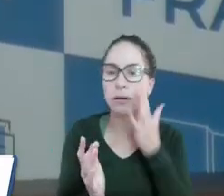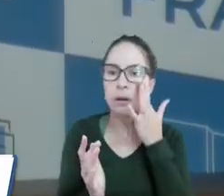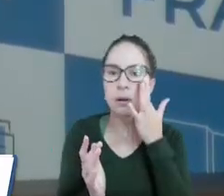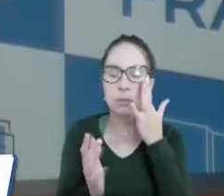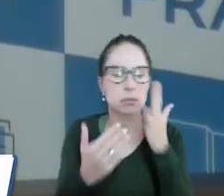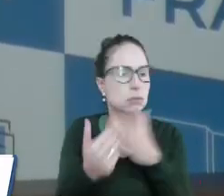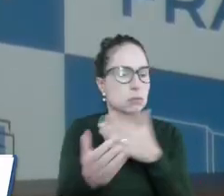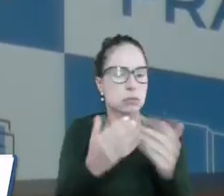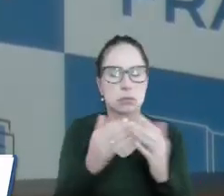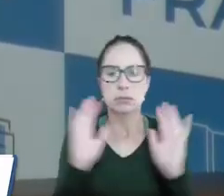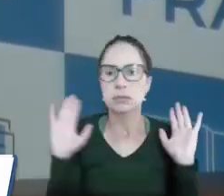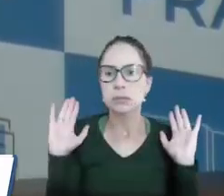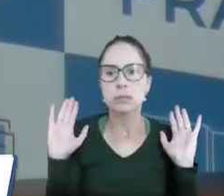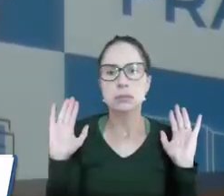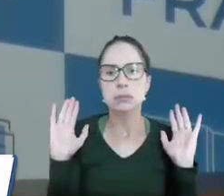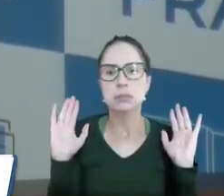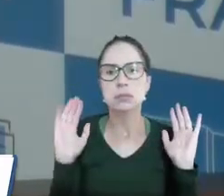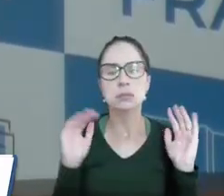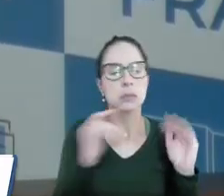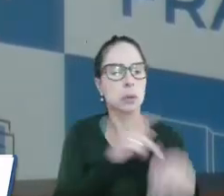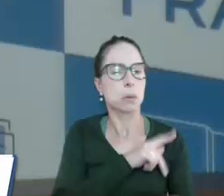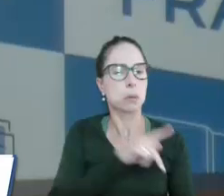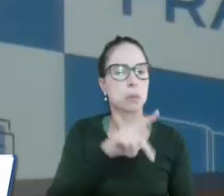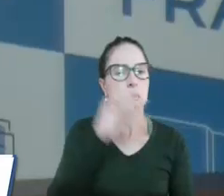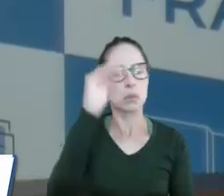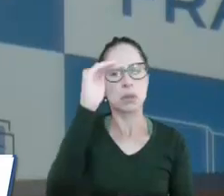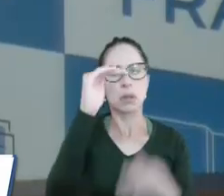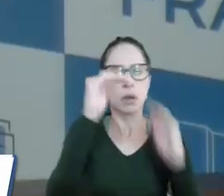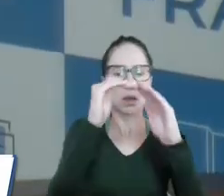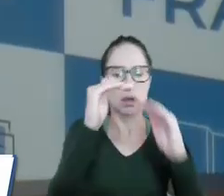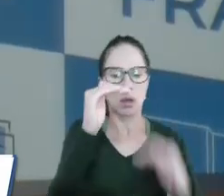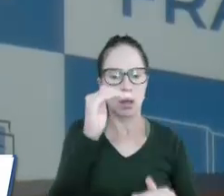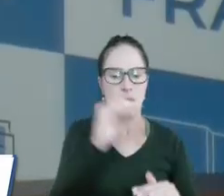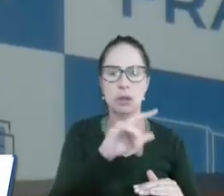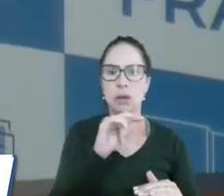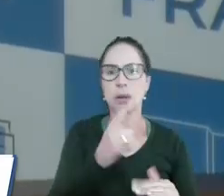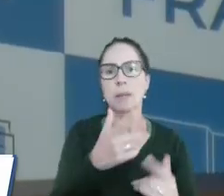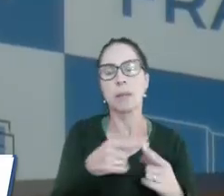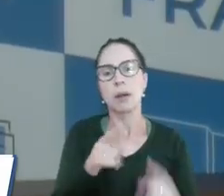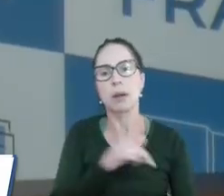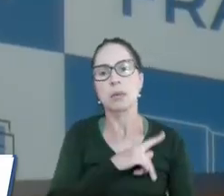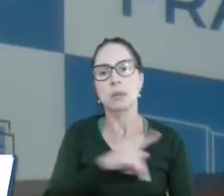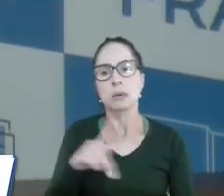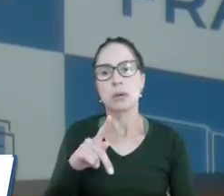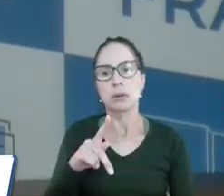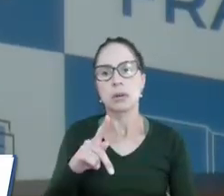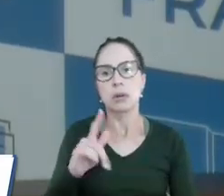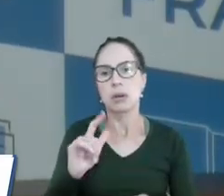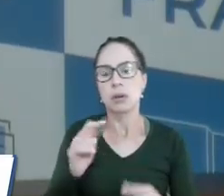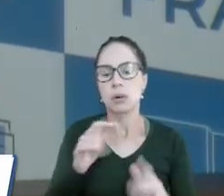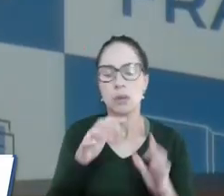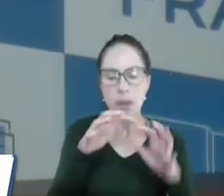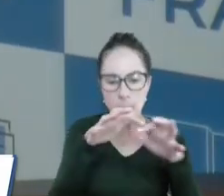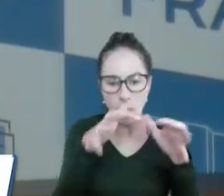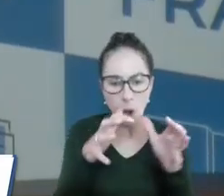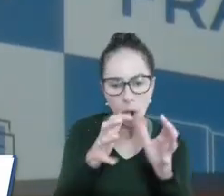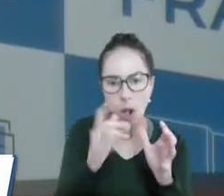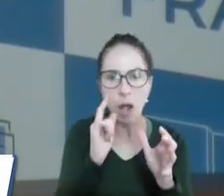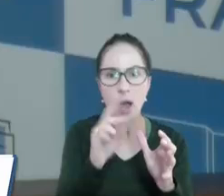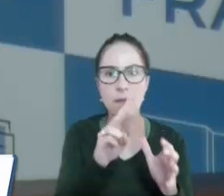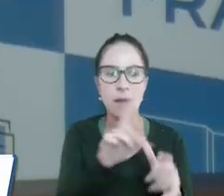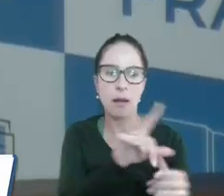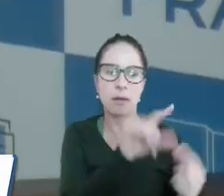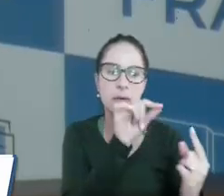doer. Desde o presidente até aquele que ele nomeou. Agora, o presidente, ele não tem bola de cristal, vai nomear um cara que